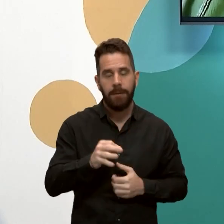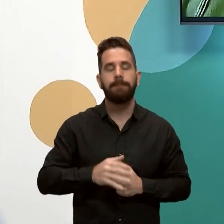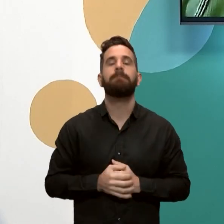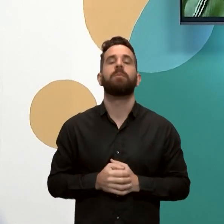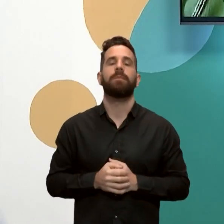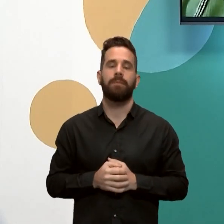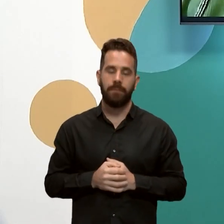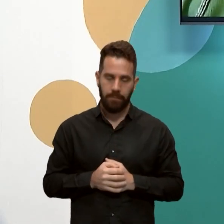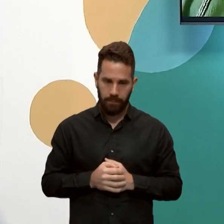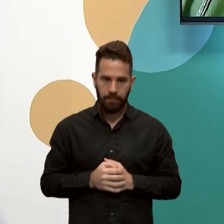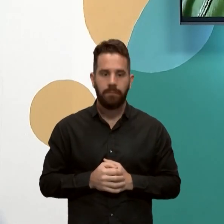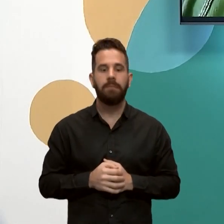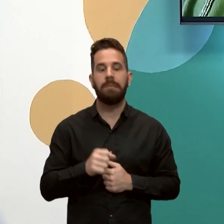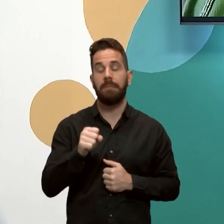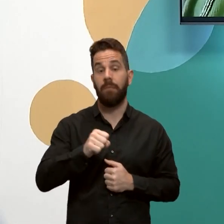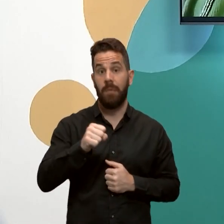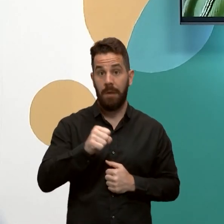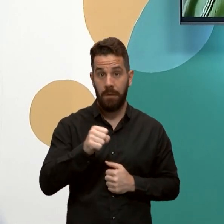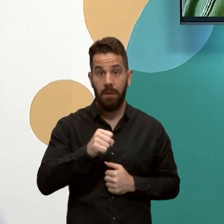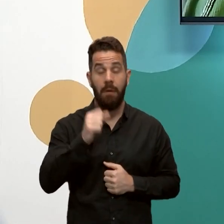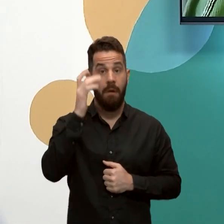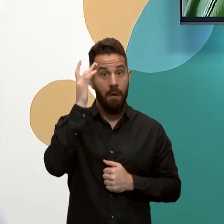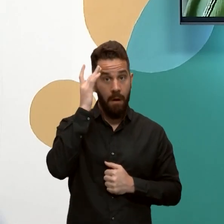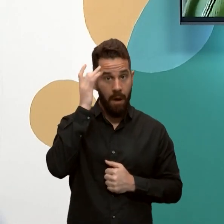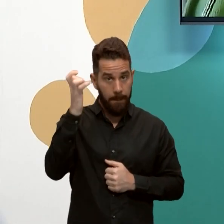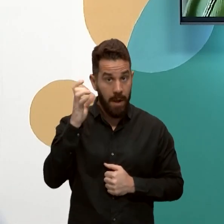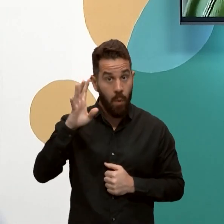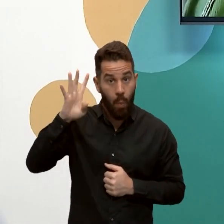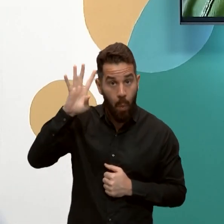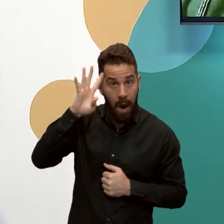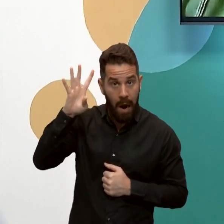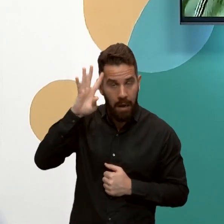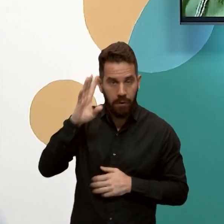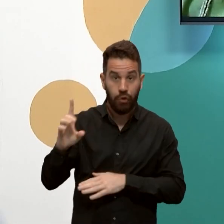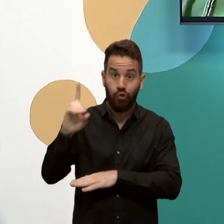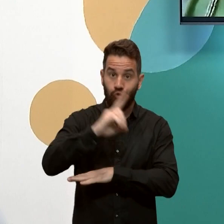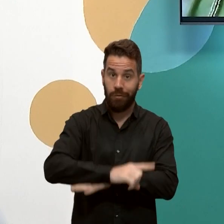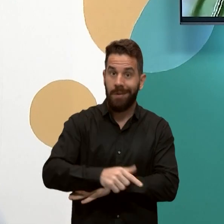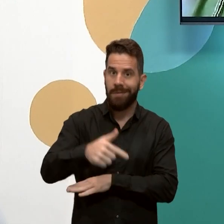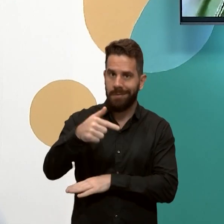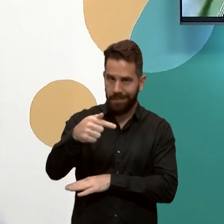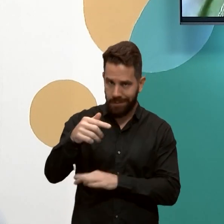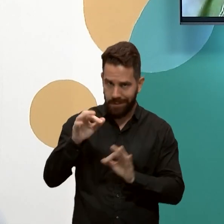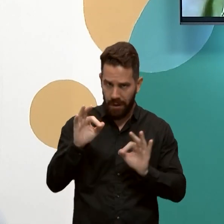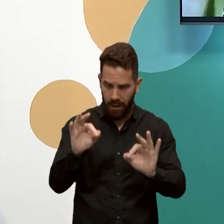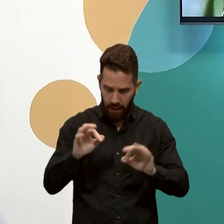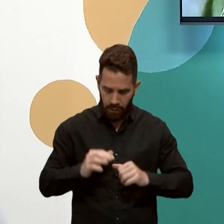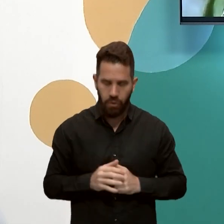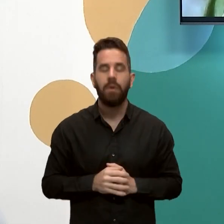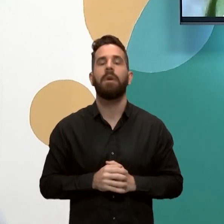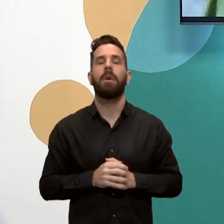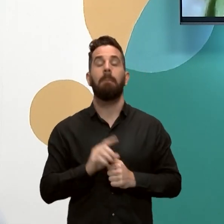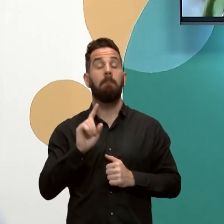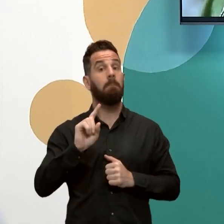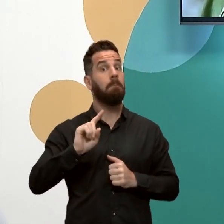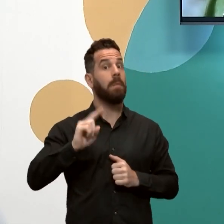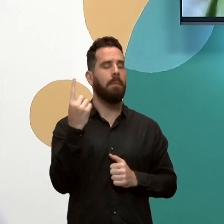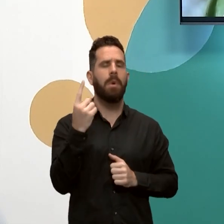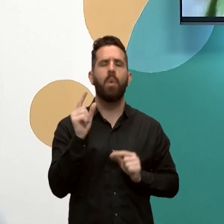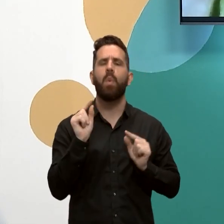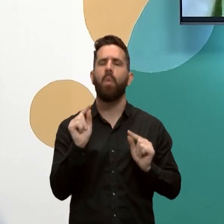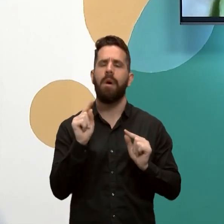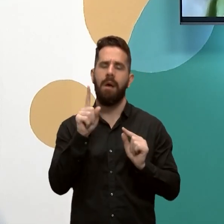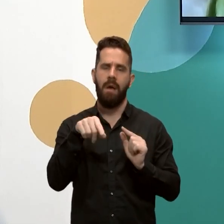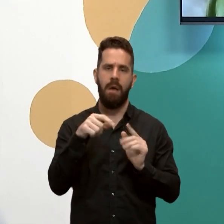nossa atividade amanhã, na quarta-feira, dia 7, ela marca